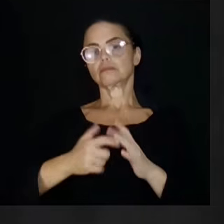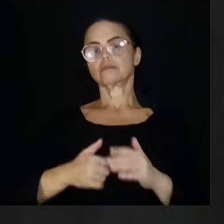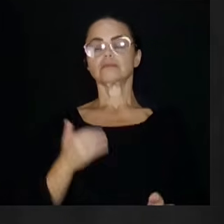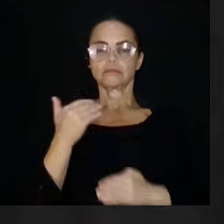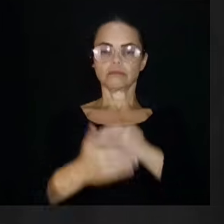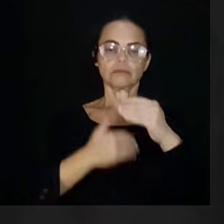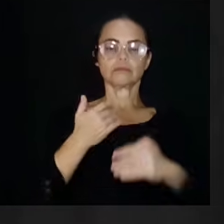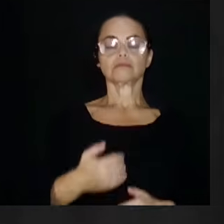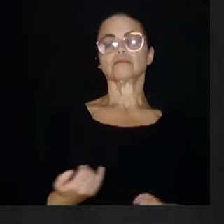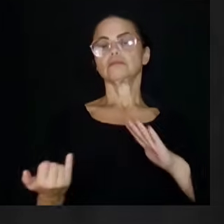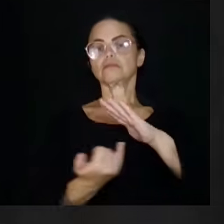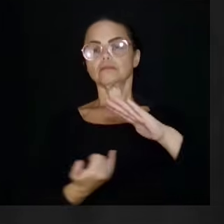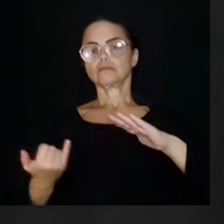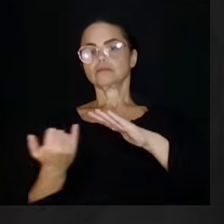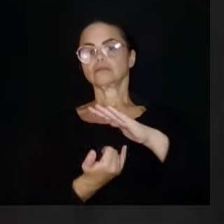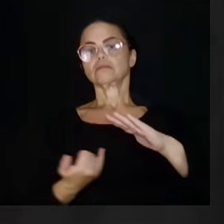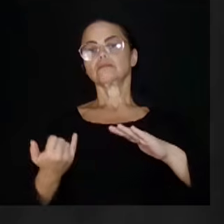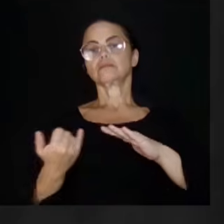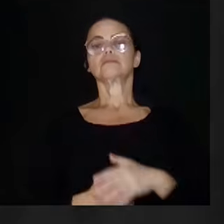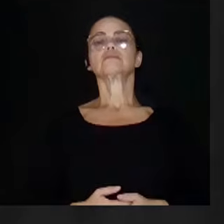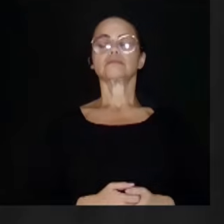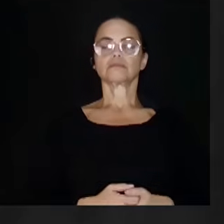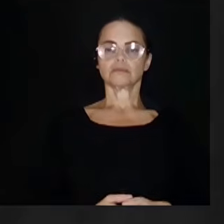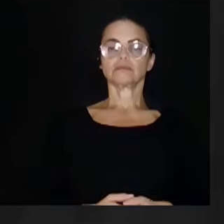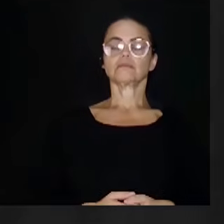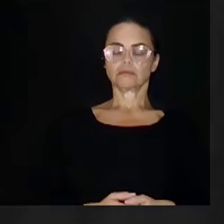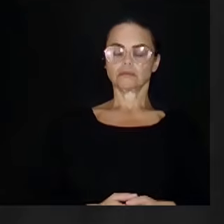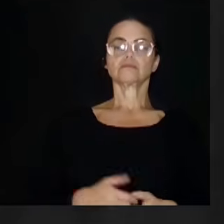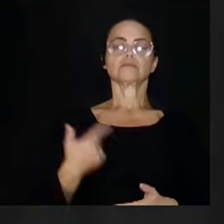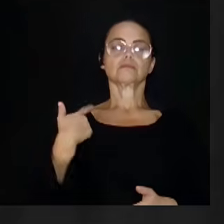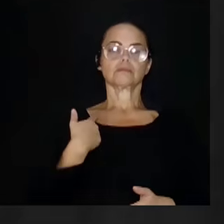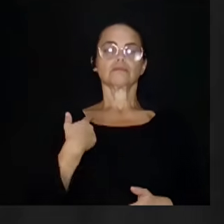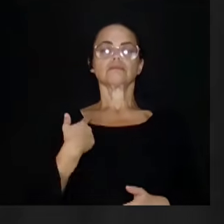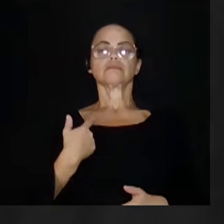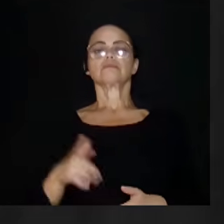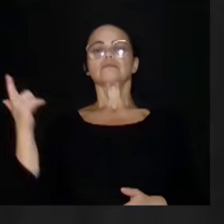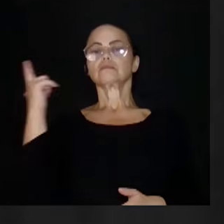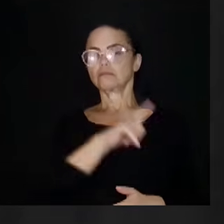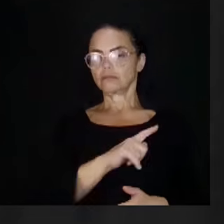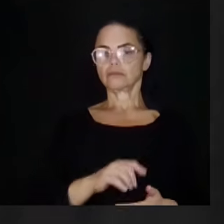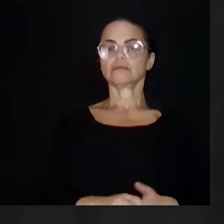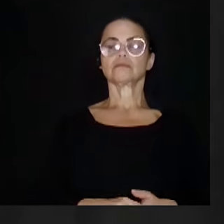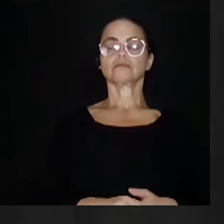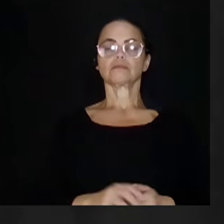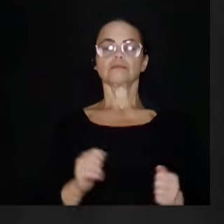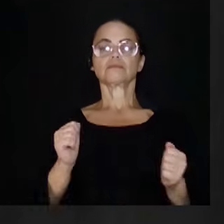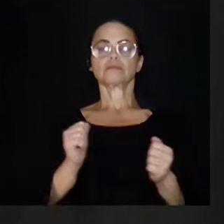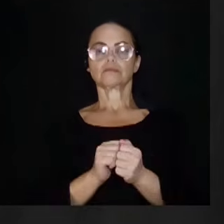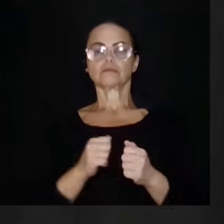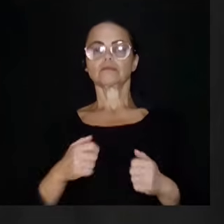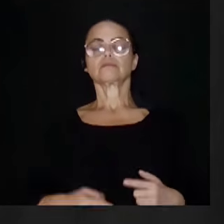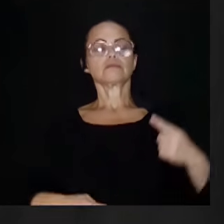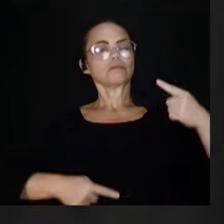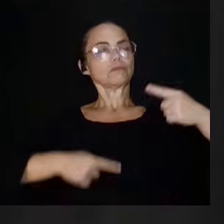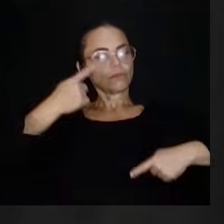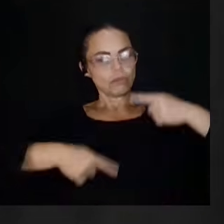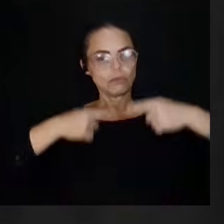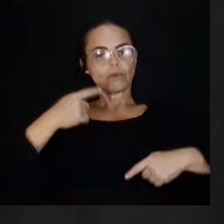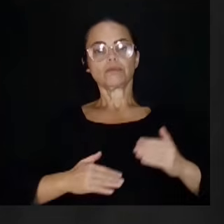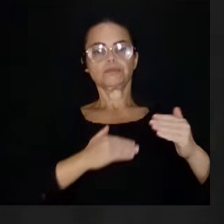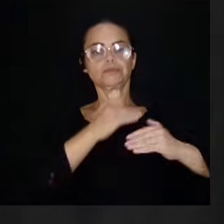né, é onde a gente consegue estar fazendo essas discussões para construir as políticas